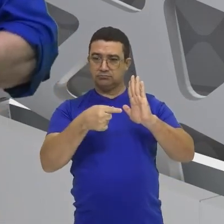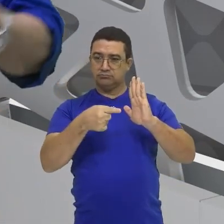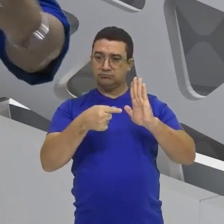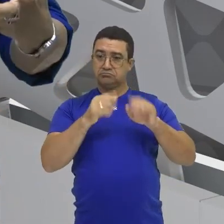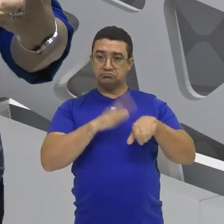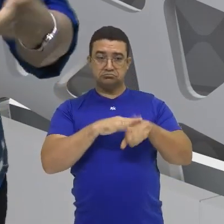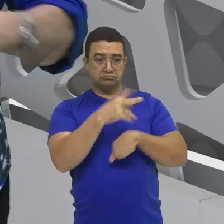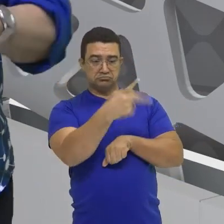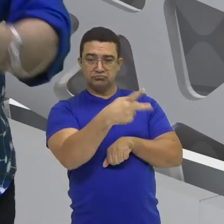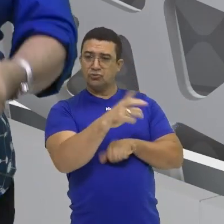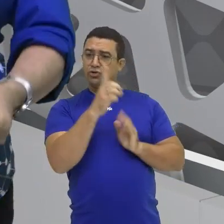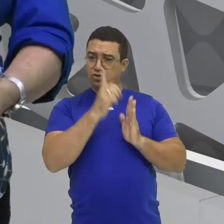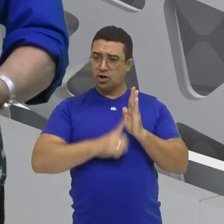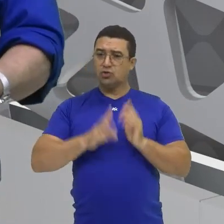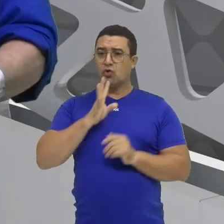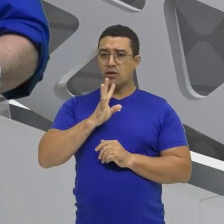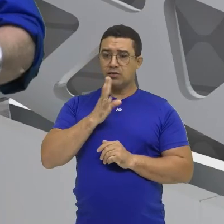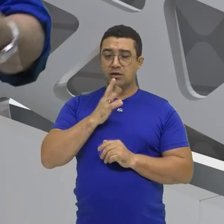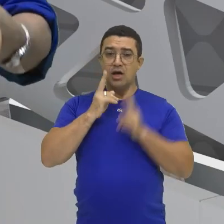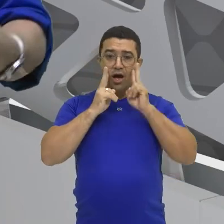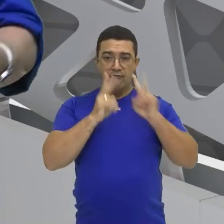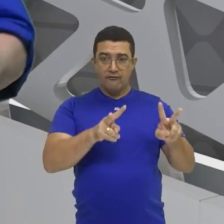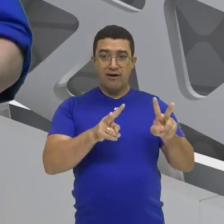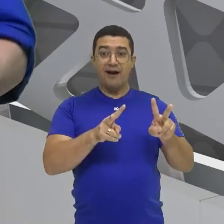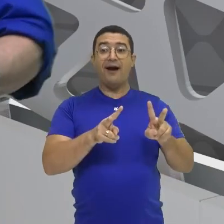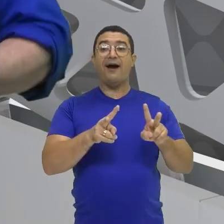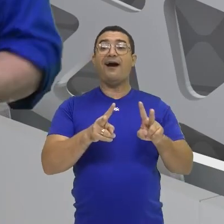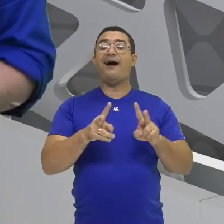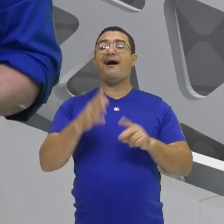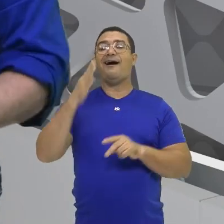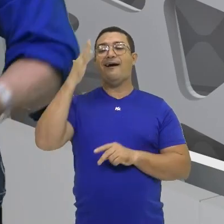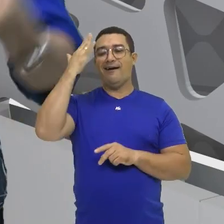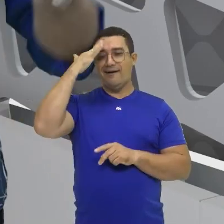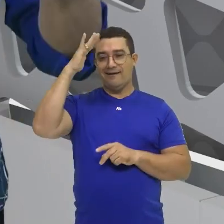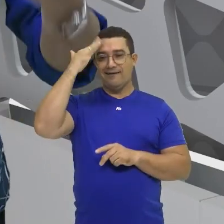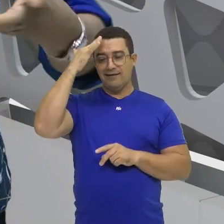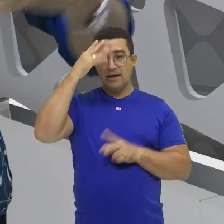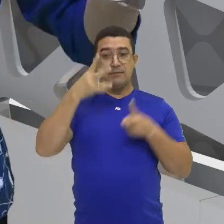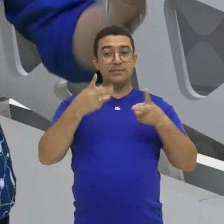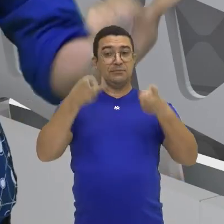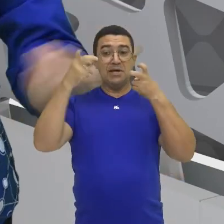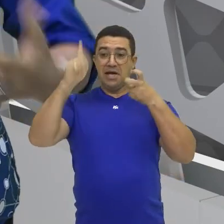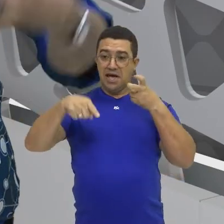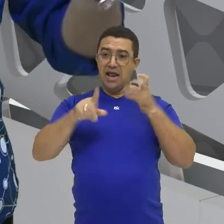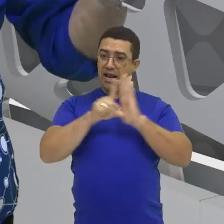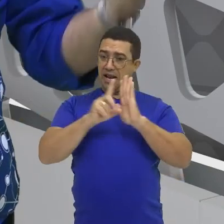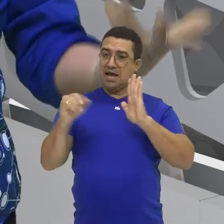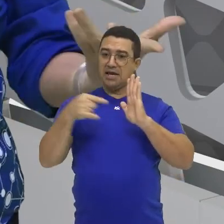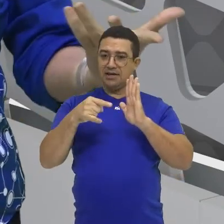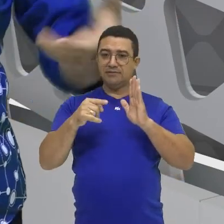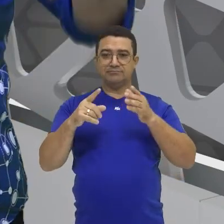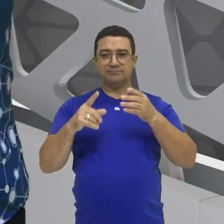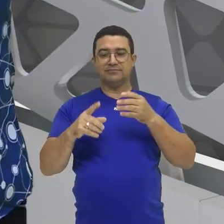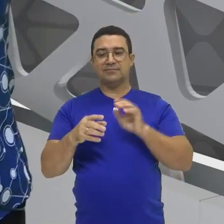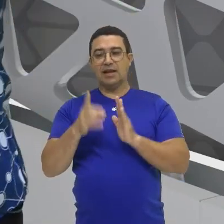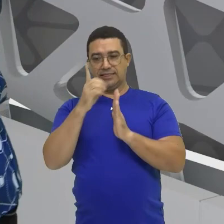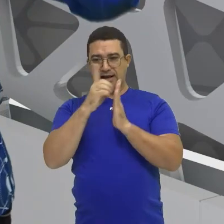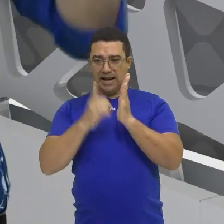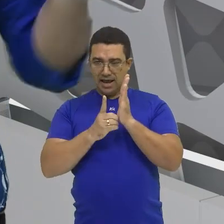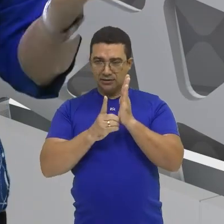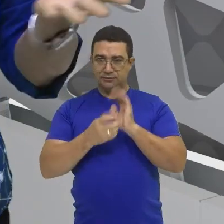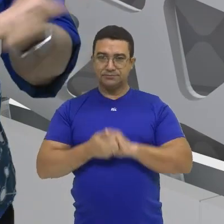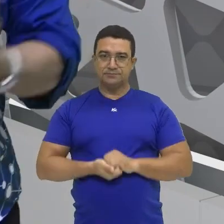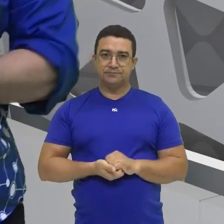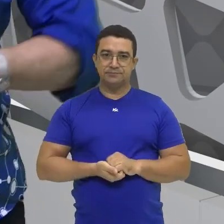você tem de conhecer. Quando você colocar os olhos no... esse aqui é um texto legal, é uma lei, é um decreto. Então,